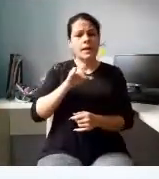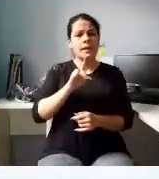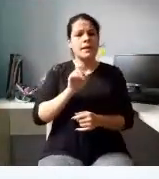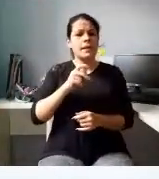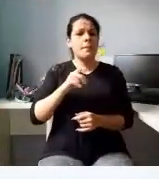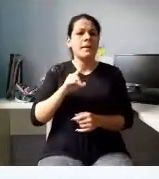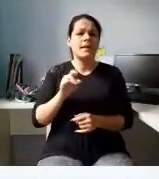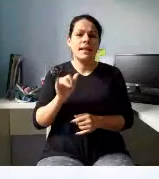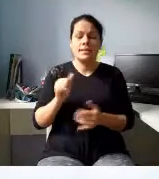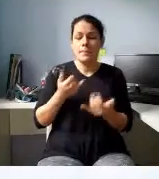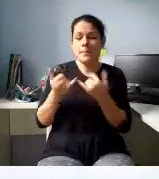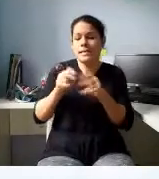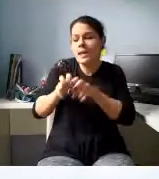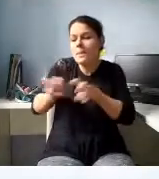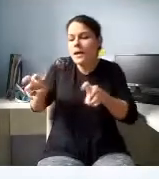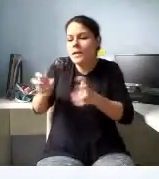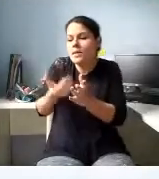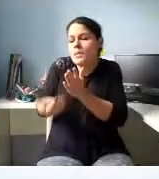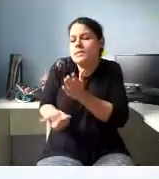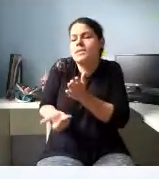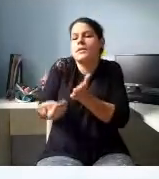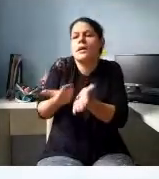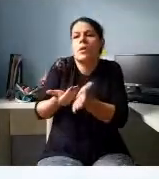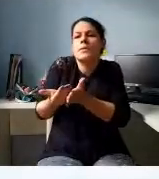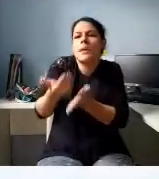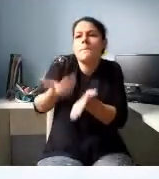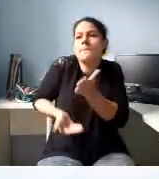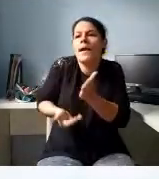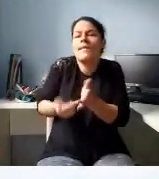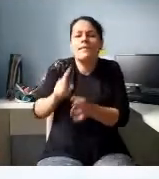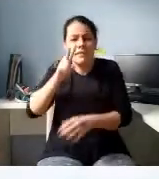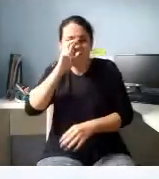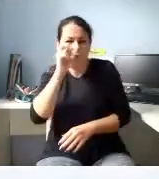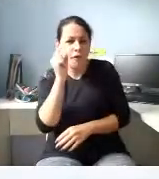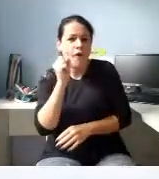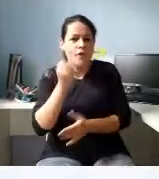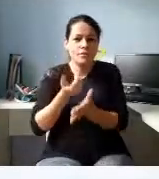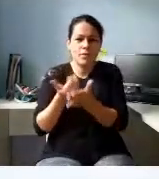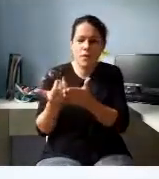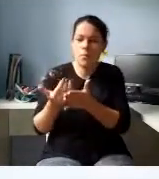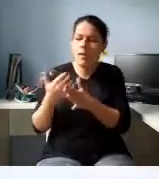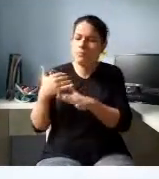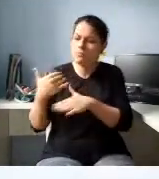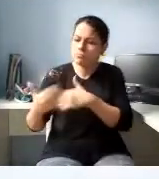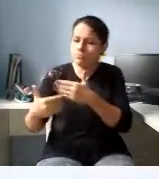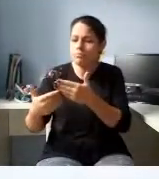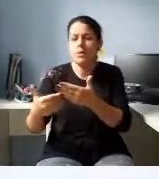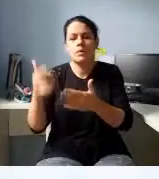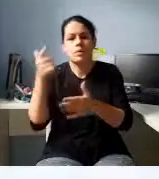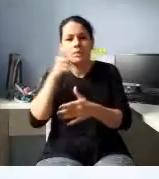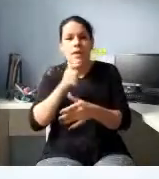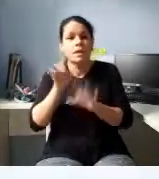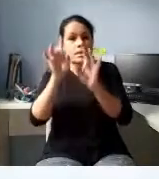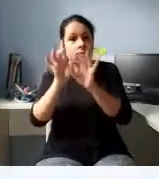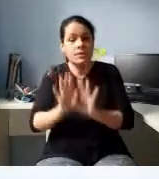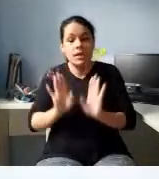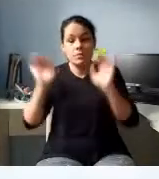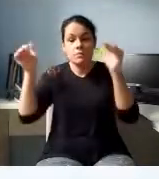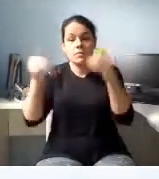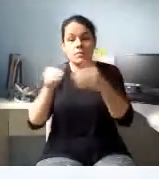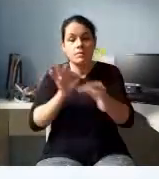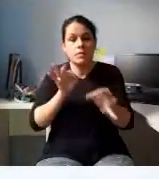elas começaram a perder um certo fôlego aí de controle dos seus parlamentares, em Interessante. especial nessa questão